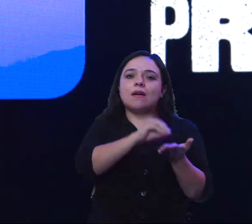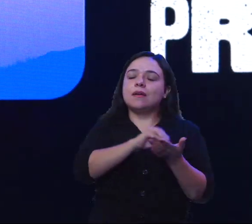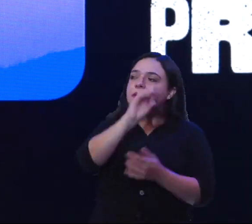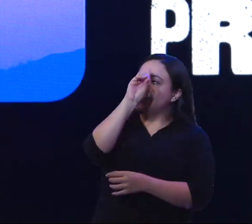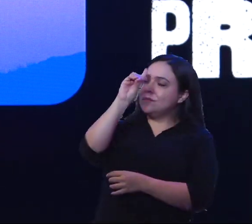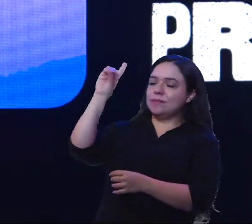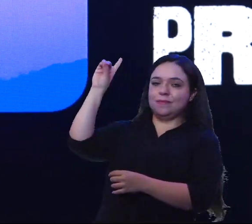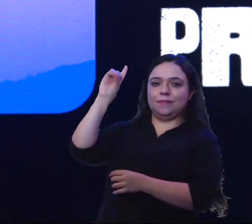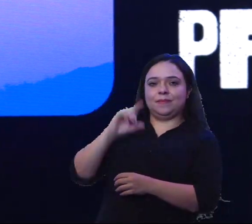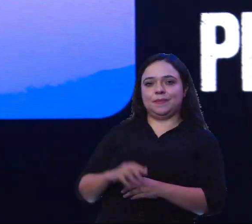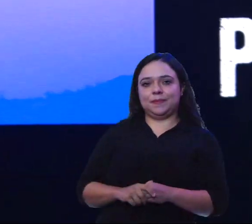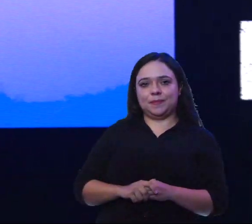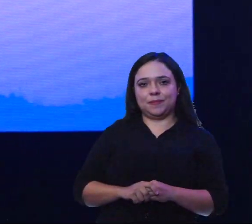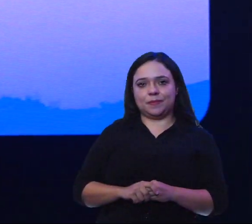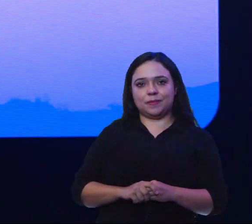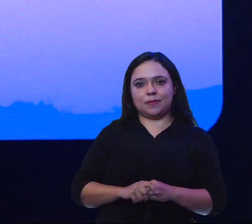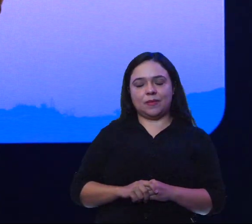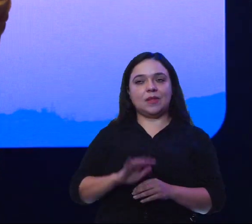Ano passado eu tive um grande